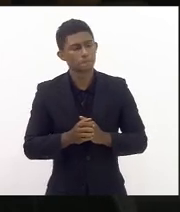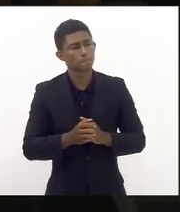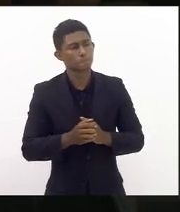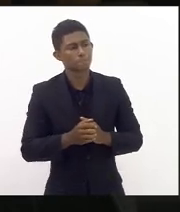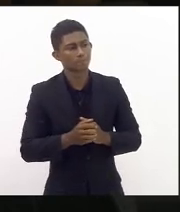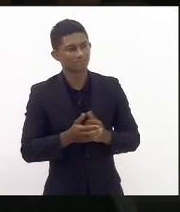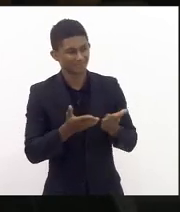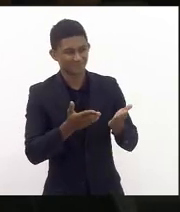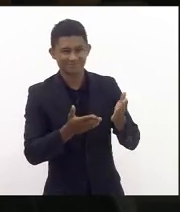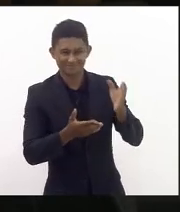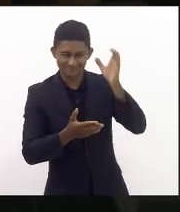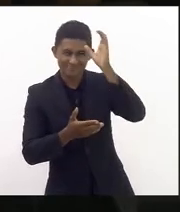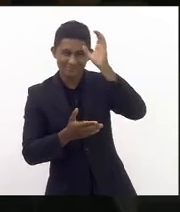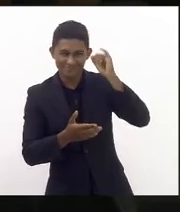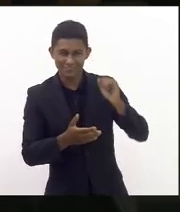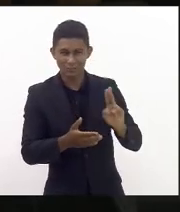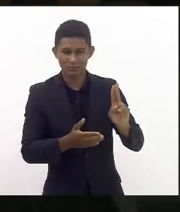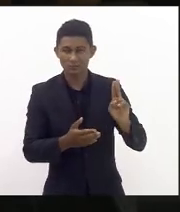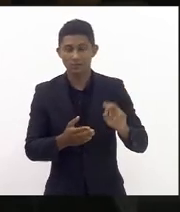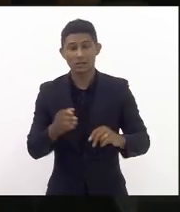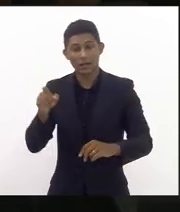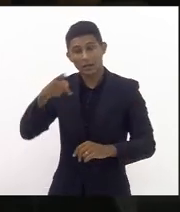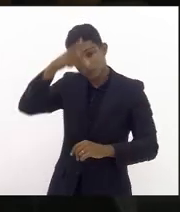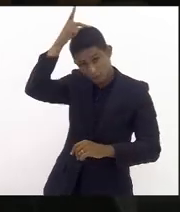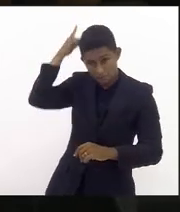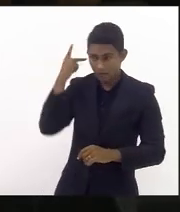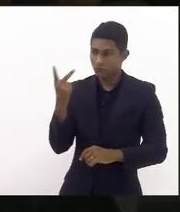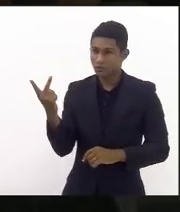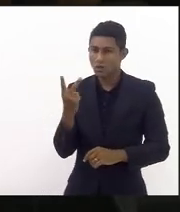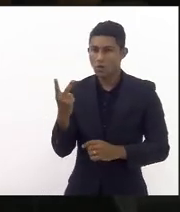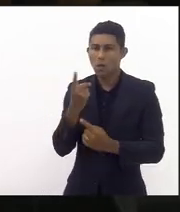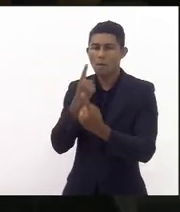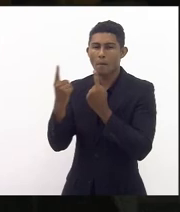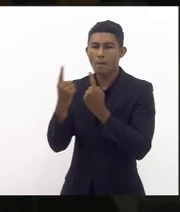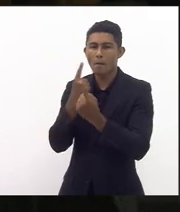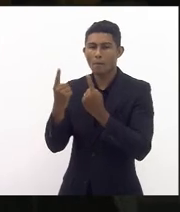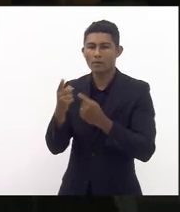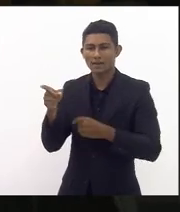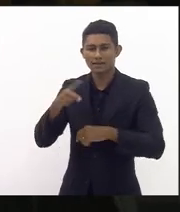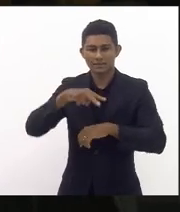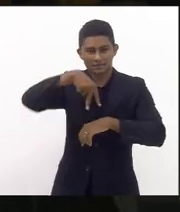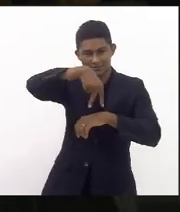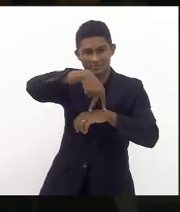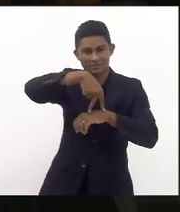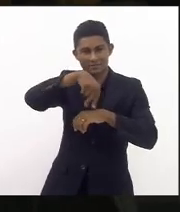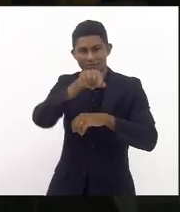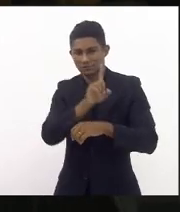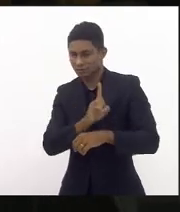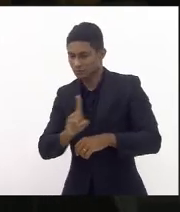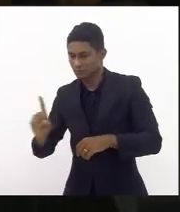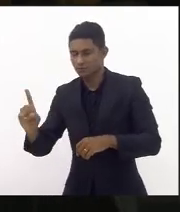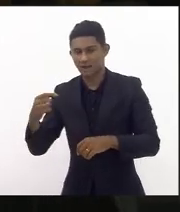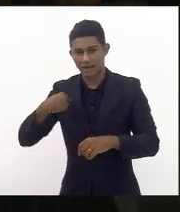eu brincava com o Luiz Paulo, a gente se cruzando aqui, ele saindo da tribuna e eu chegando na tribuna,